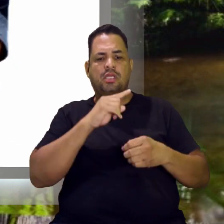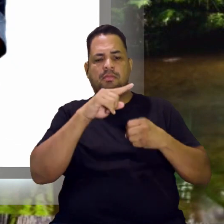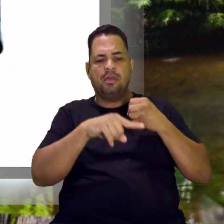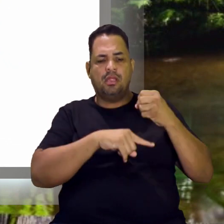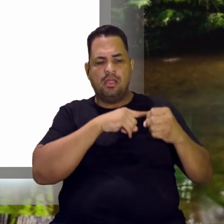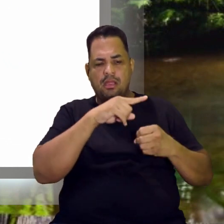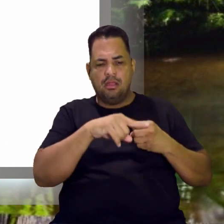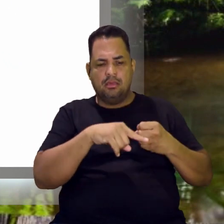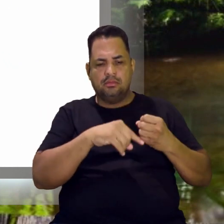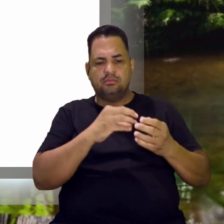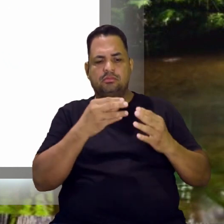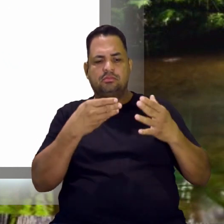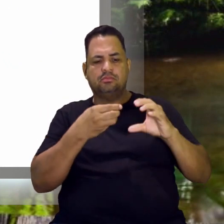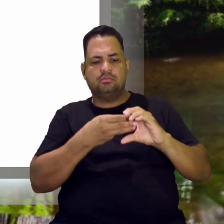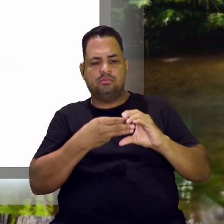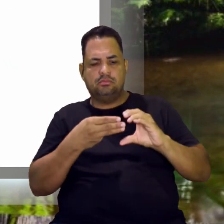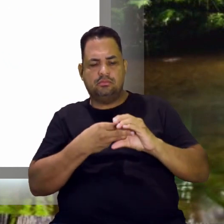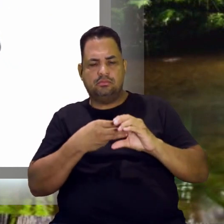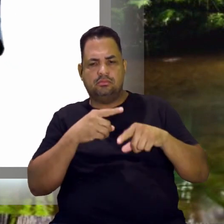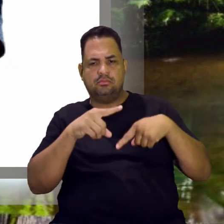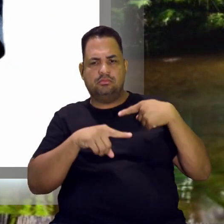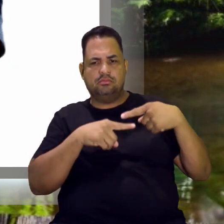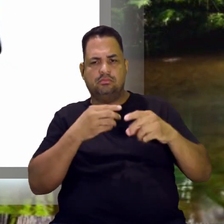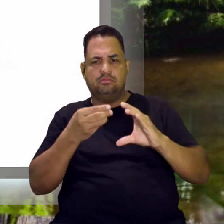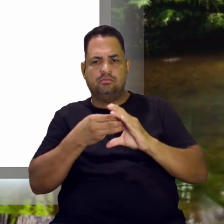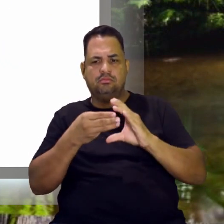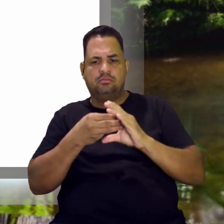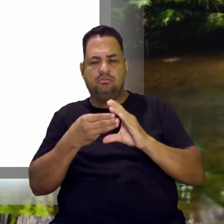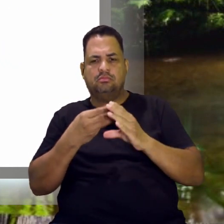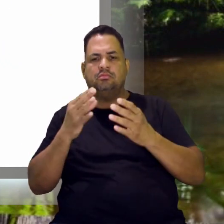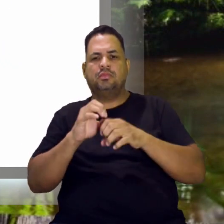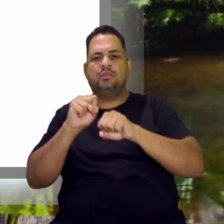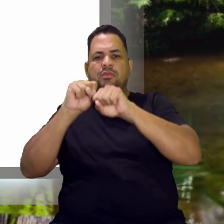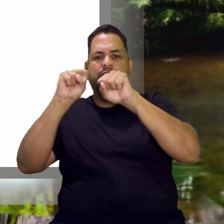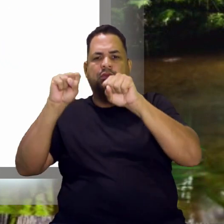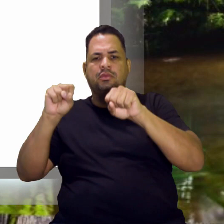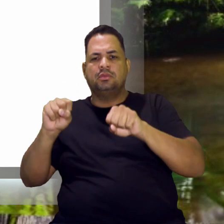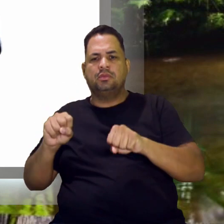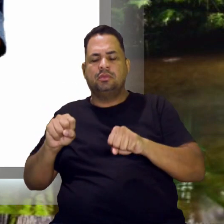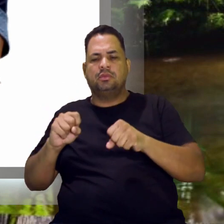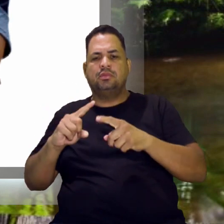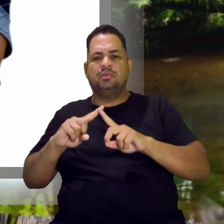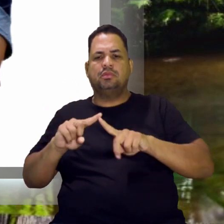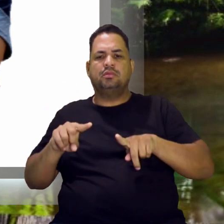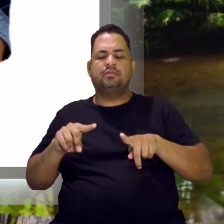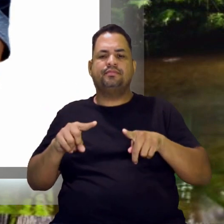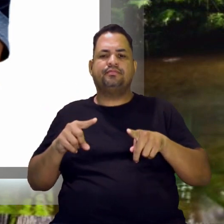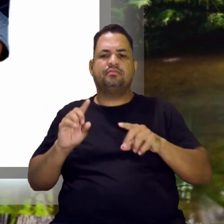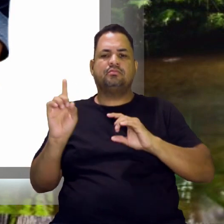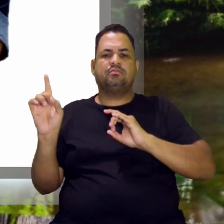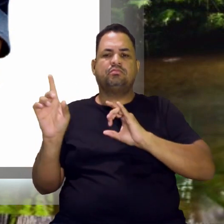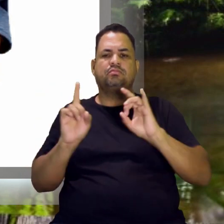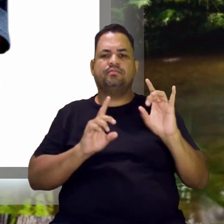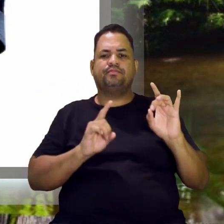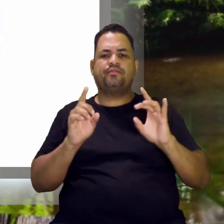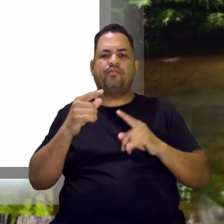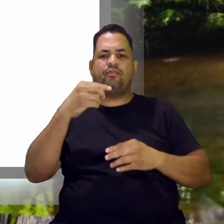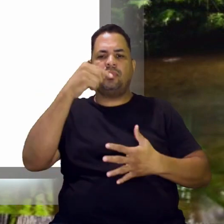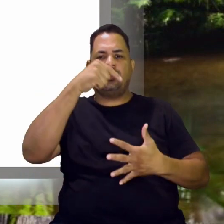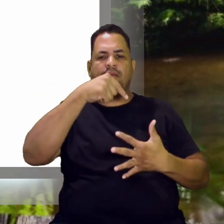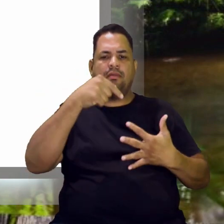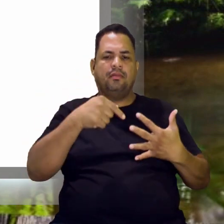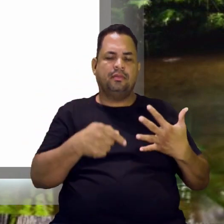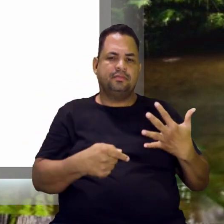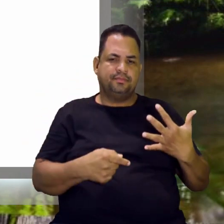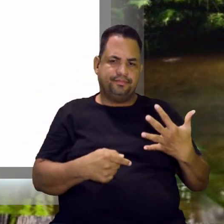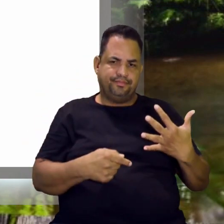Átomos, células, né? Sistemas, mas cada